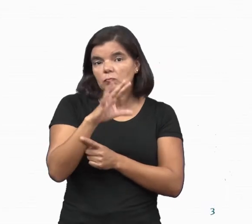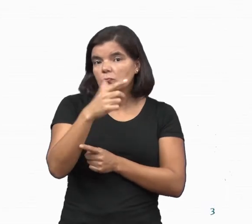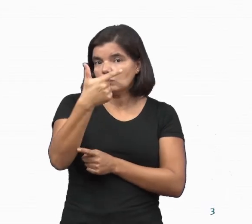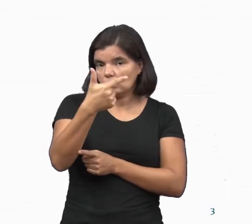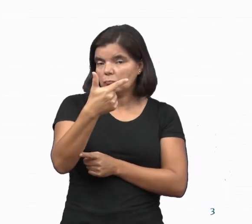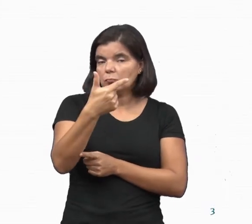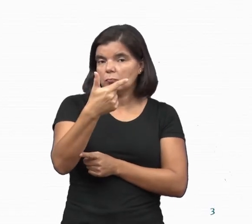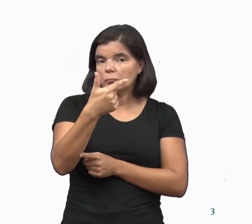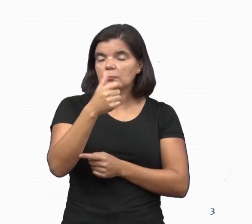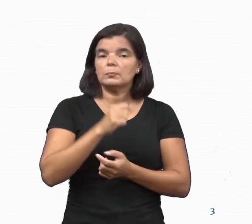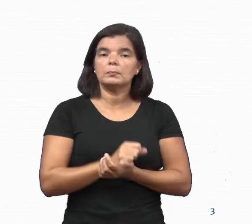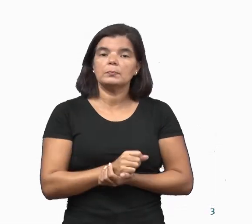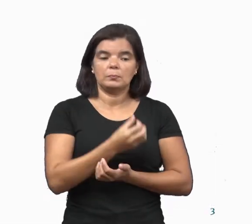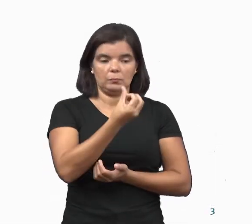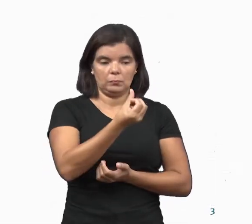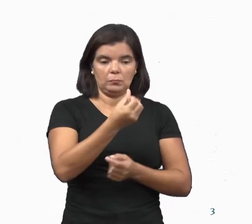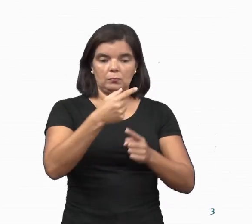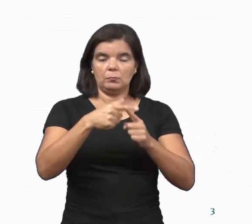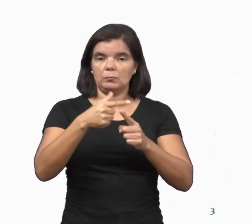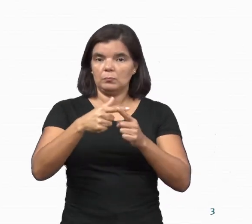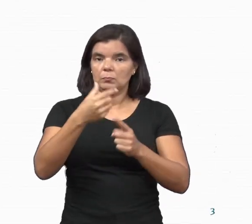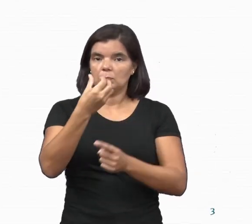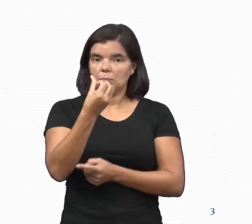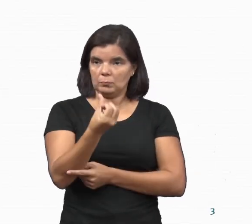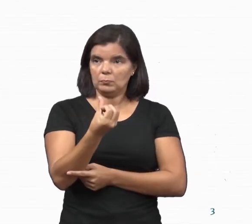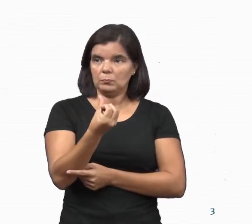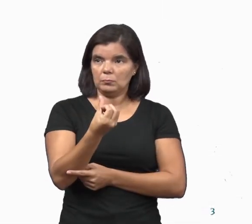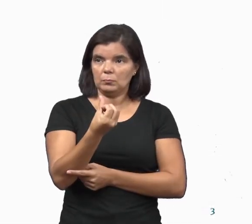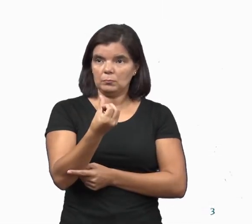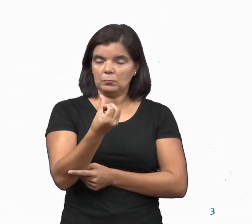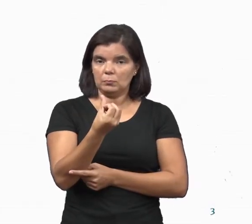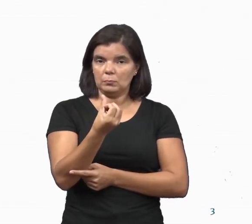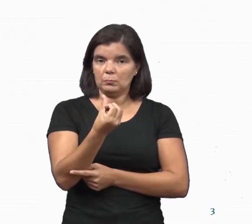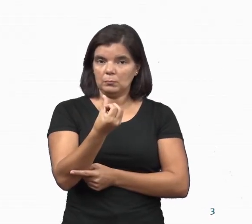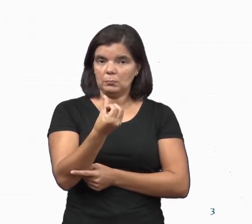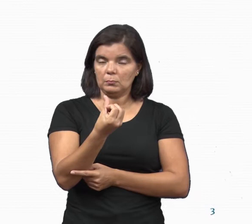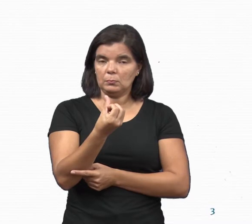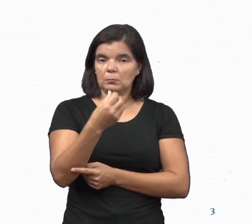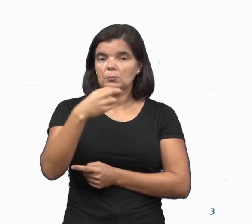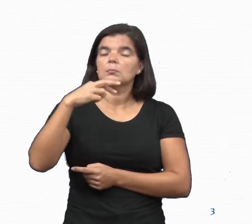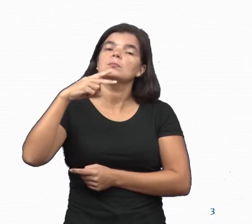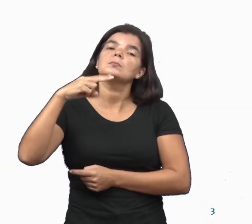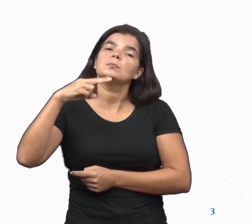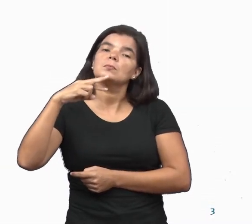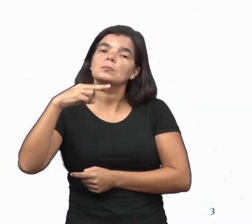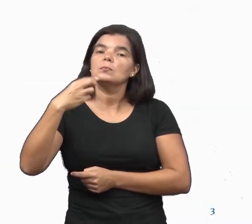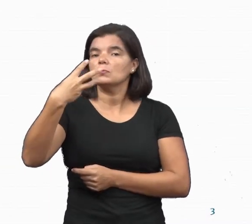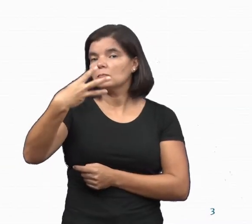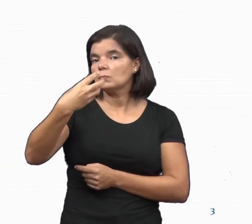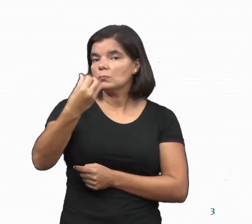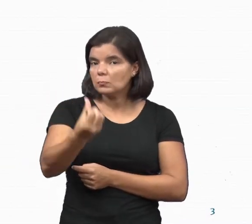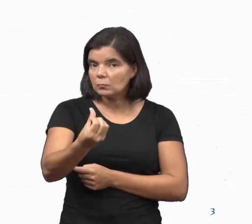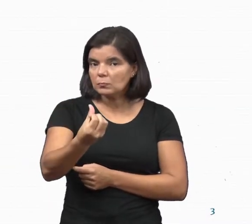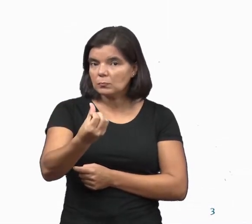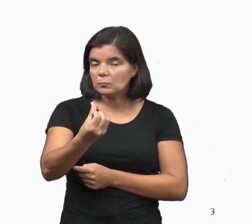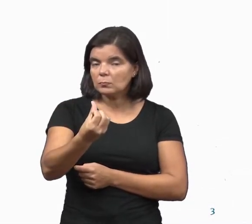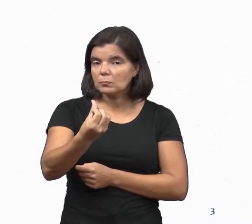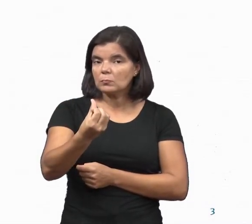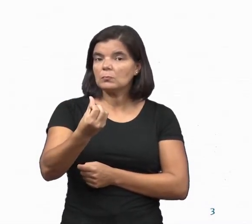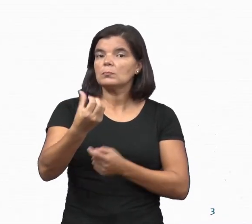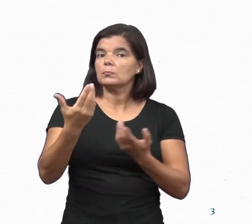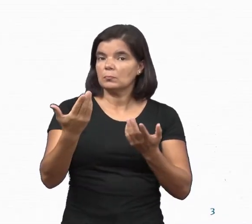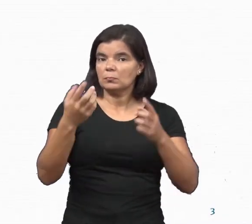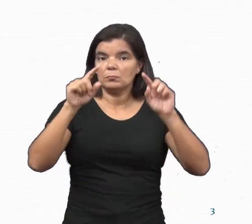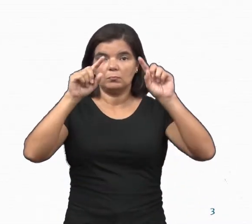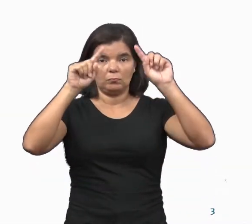é 2. 6 vezes 3... 6 vezes 6, desculpa, é 36. Então, eu vou abrir